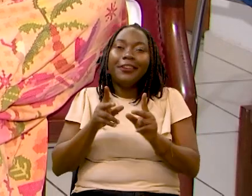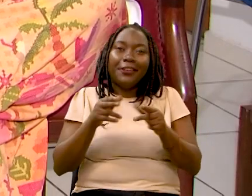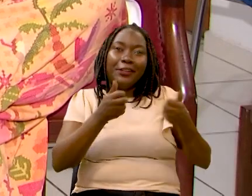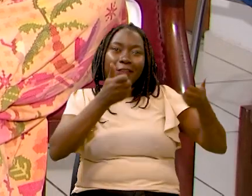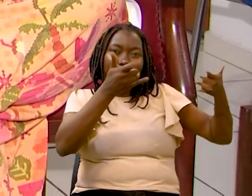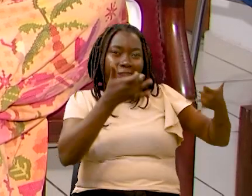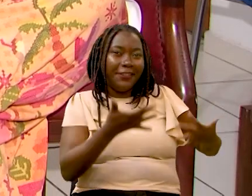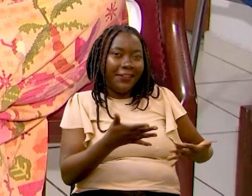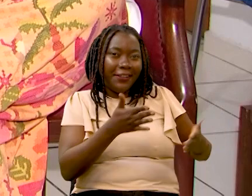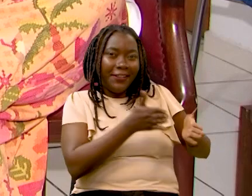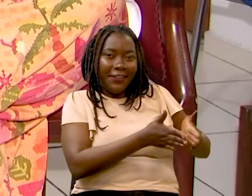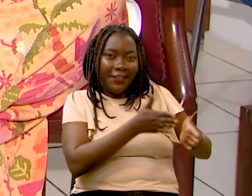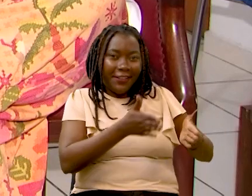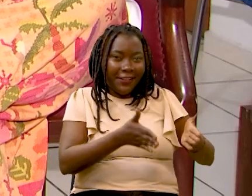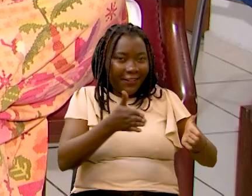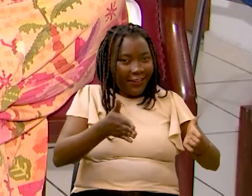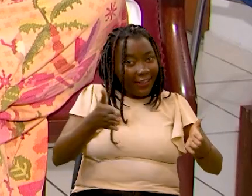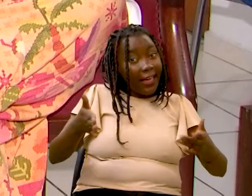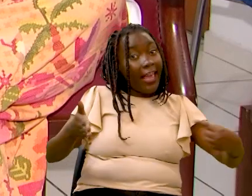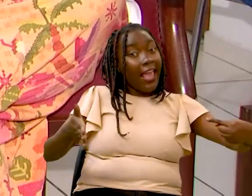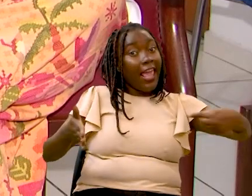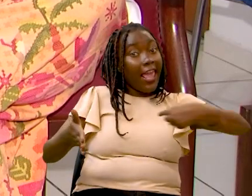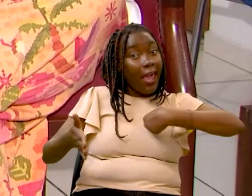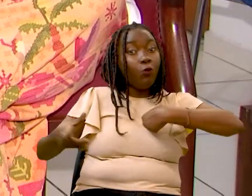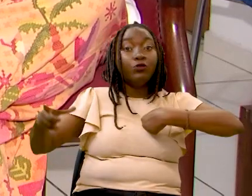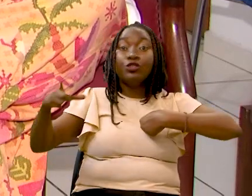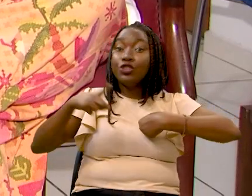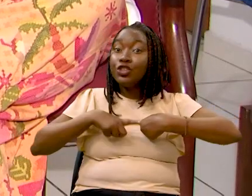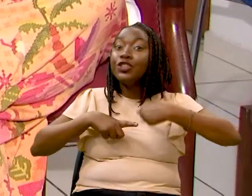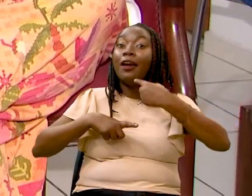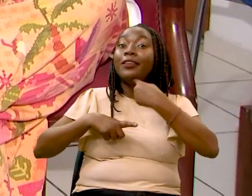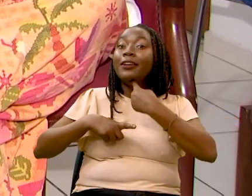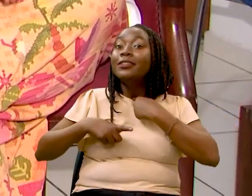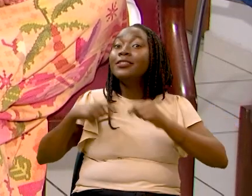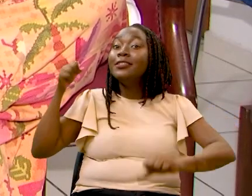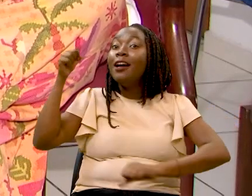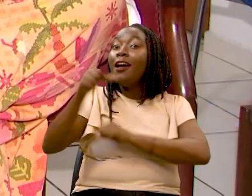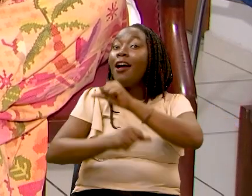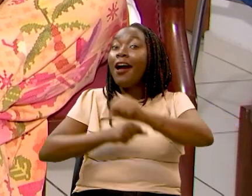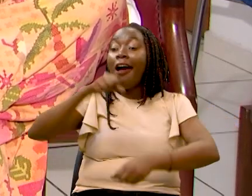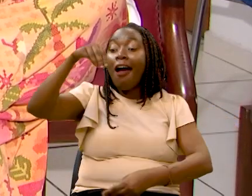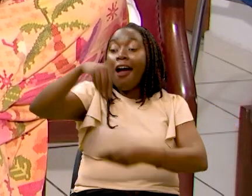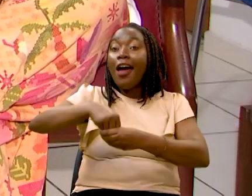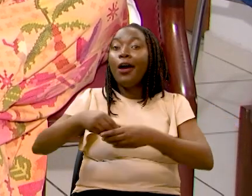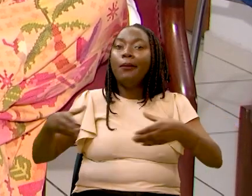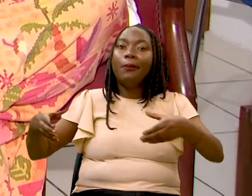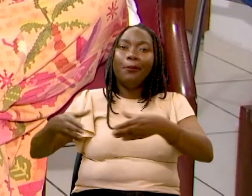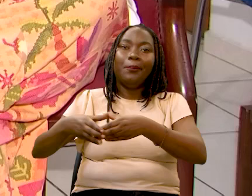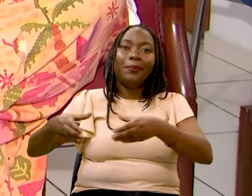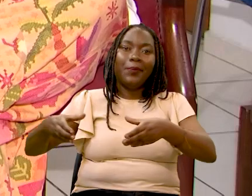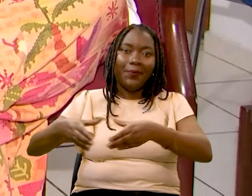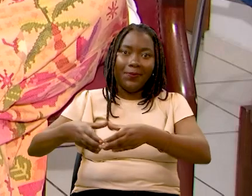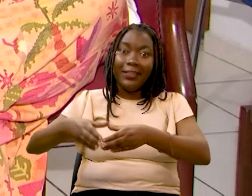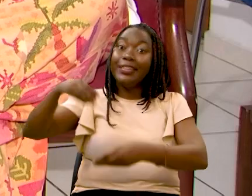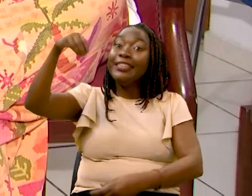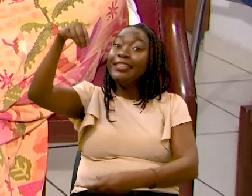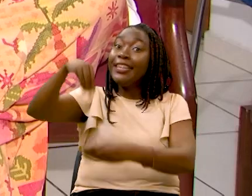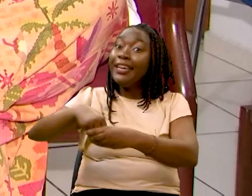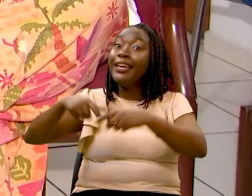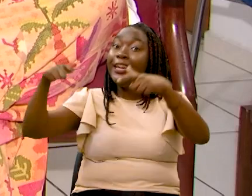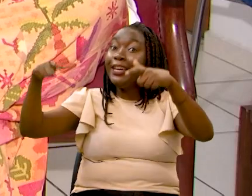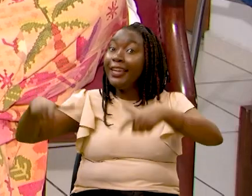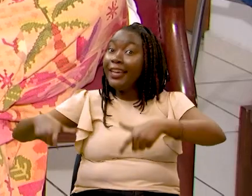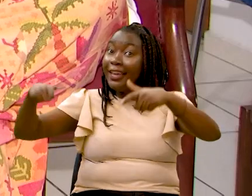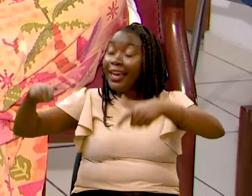ser educadora, Mirna, como eu falei aí, né, nesse processo. Eu tinha desejo de fazer a transformação dentro da minha